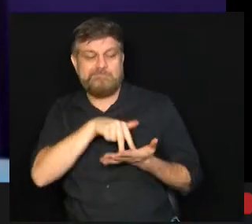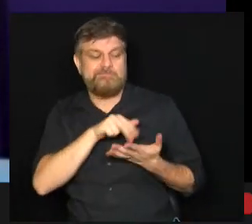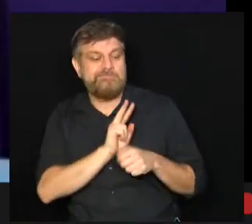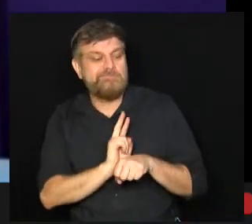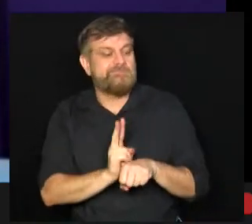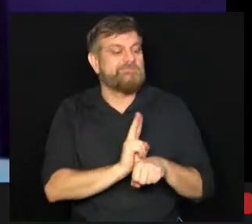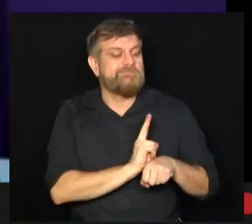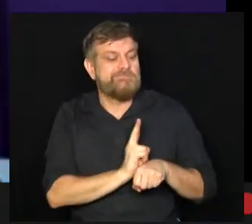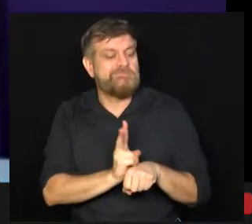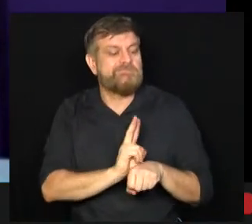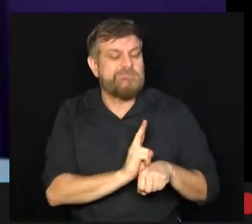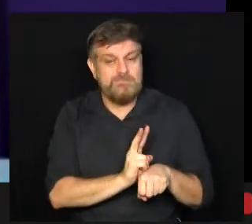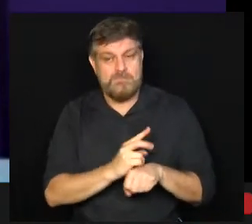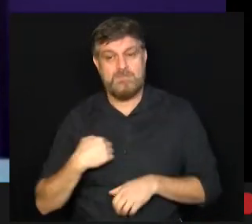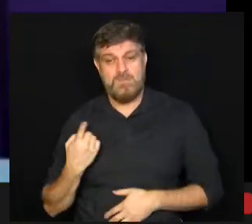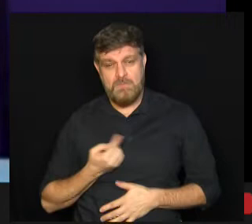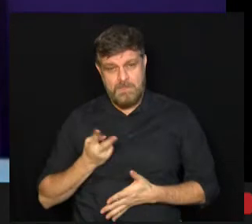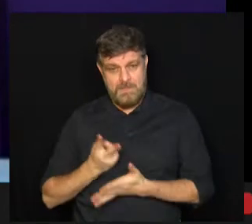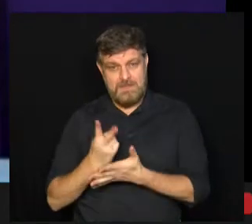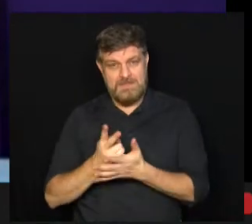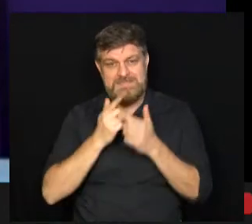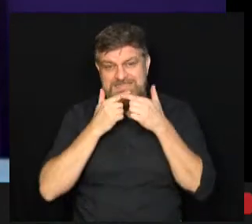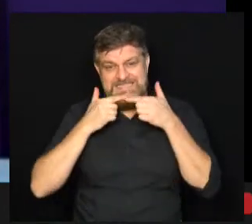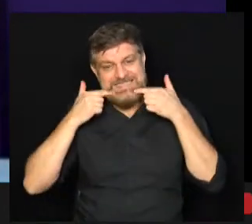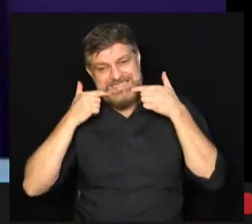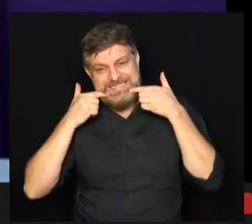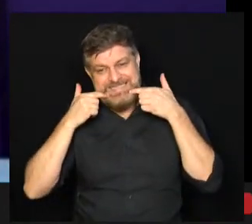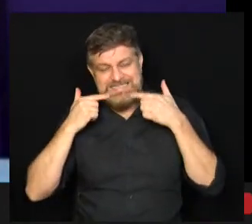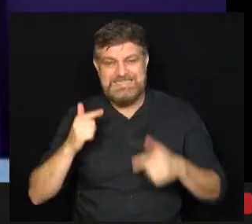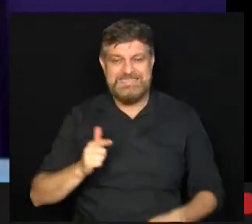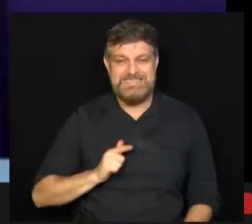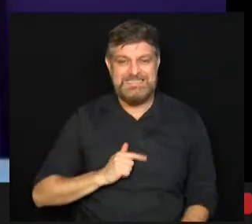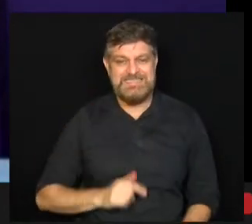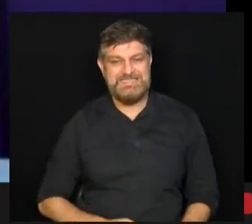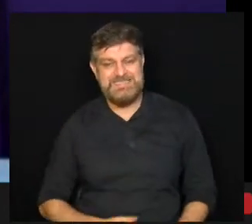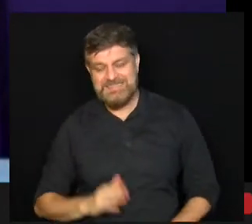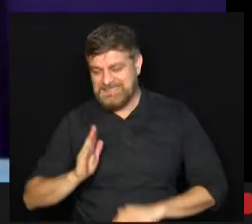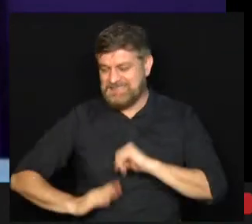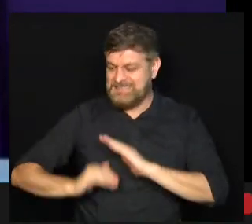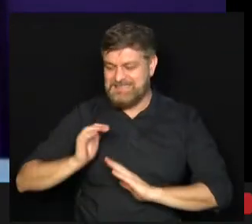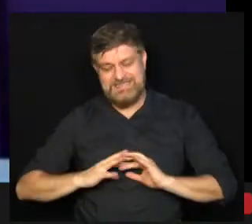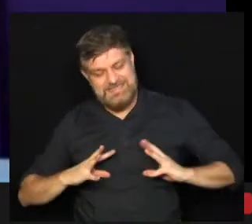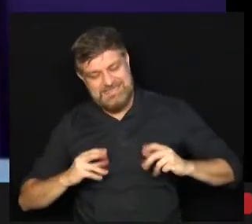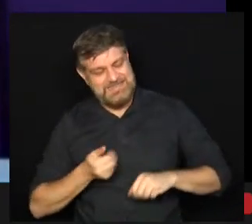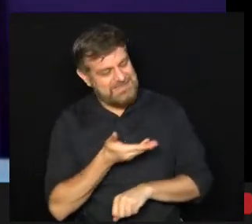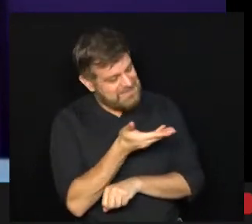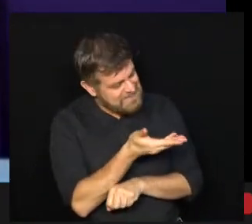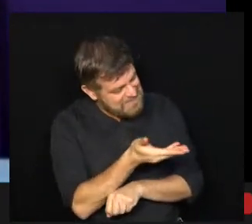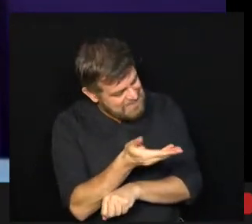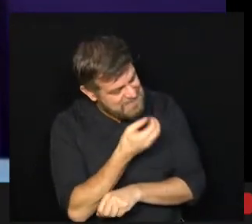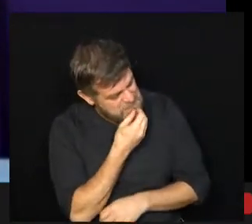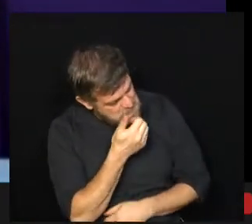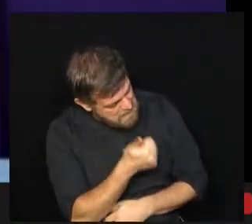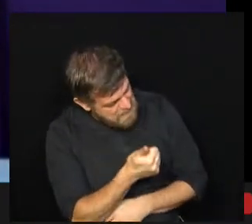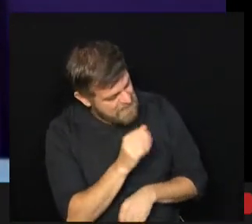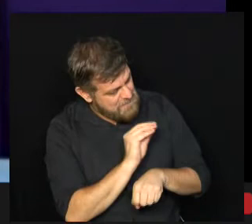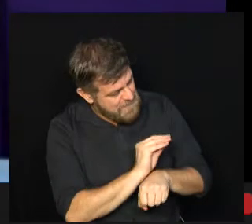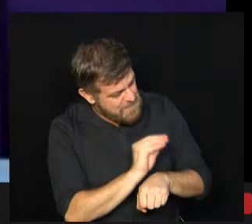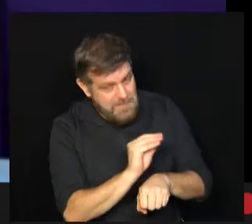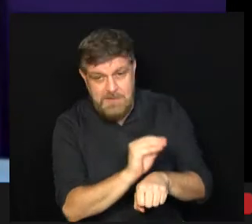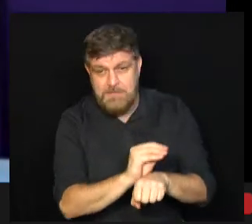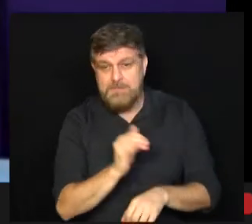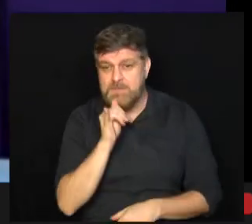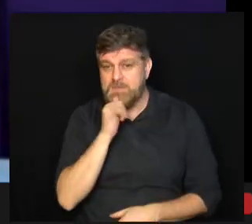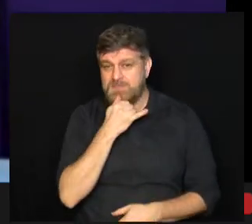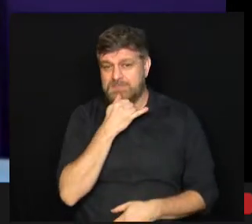porque realmente nós estamos sempre com um sorriso no rosto, nós fazemos de tudo para servi-los bem. Infelizmente, agora já não está